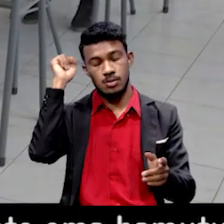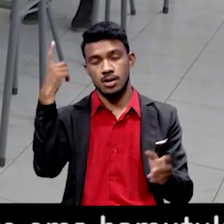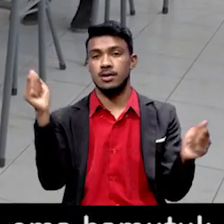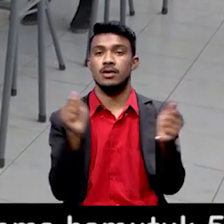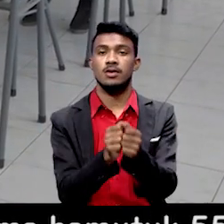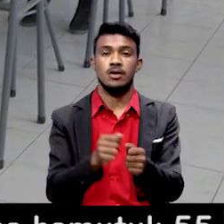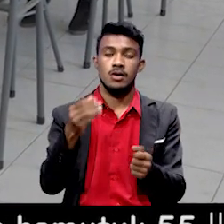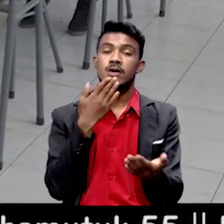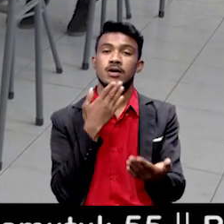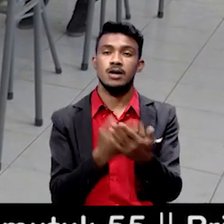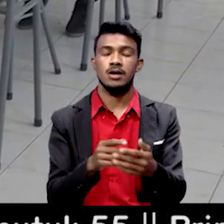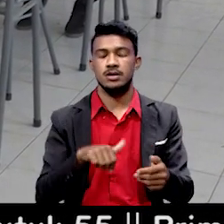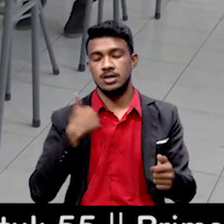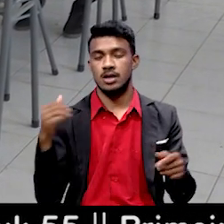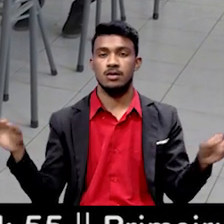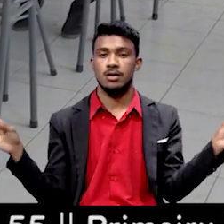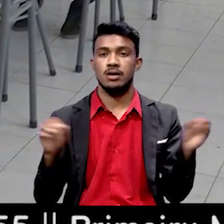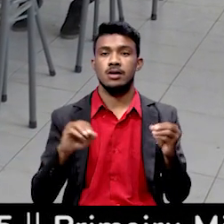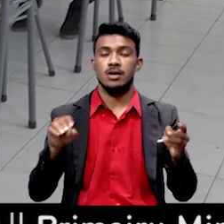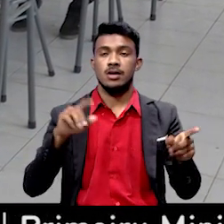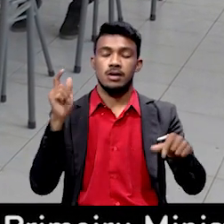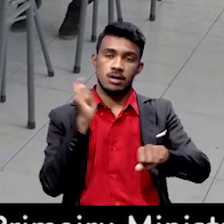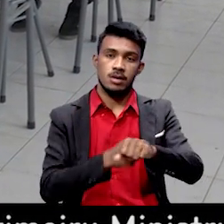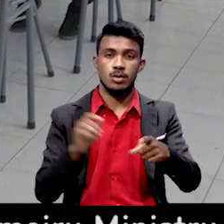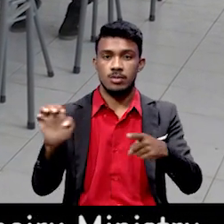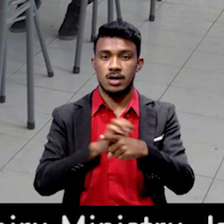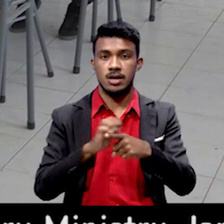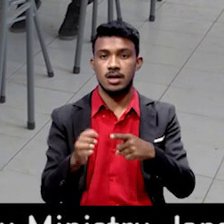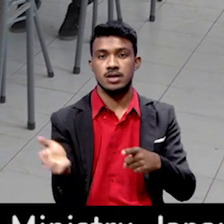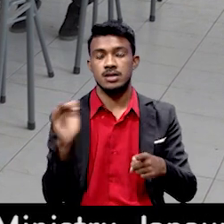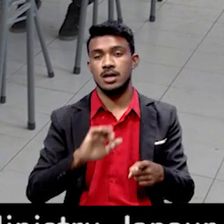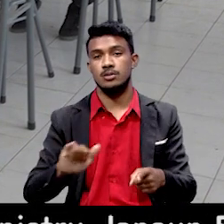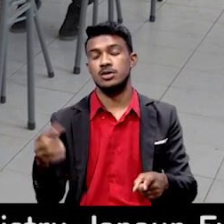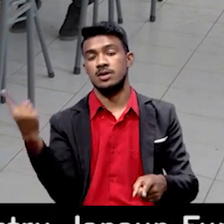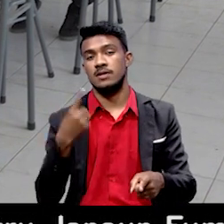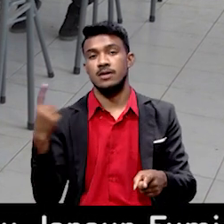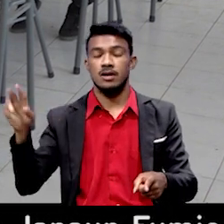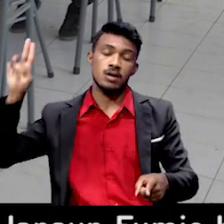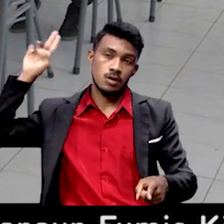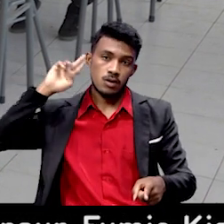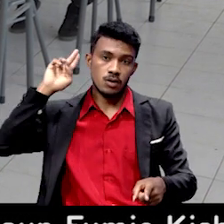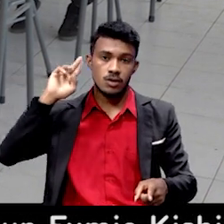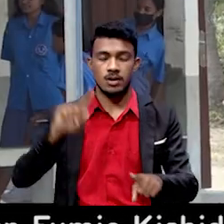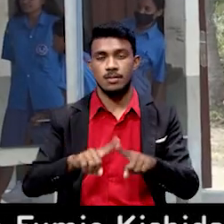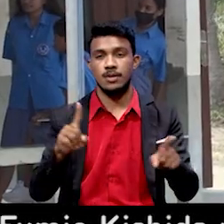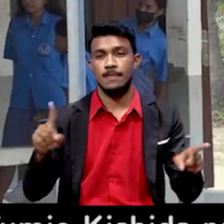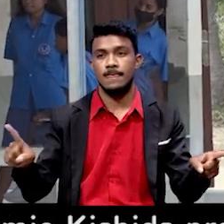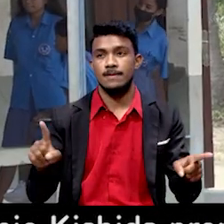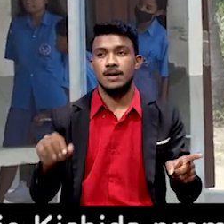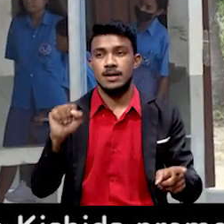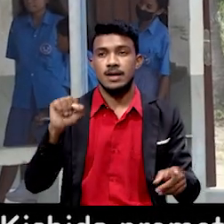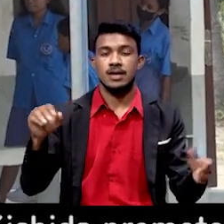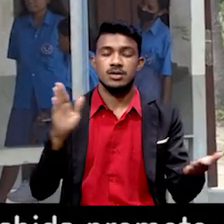Balun ladun, mas bem o tempo no prática, siramos habitua rodirona mesmo que sira ne nível